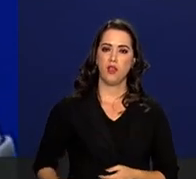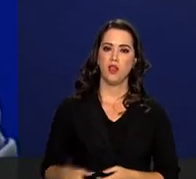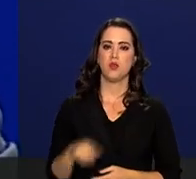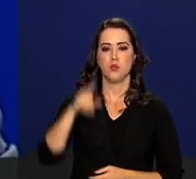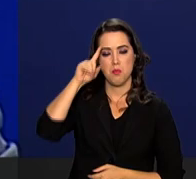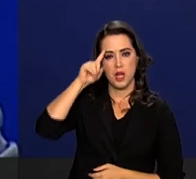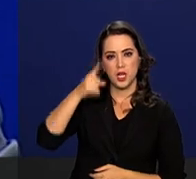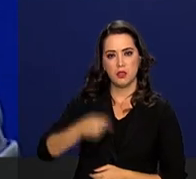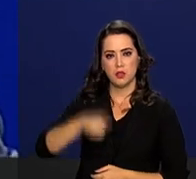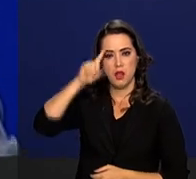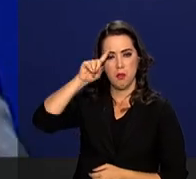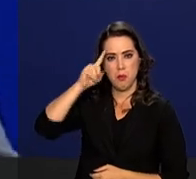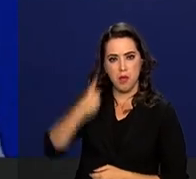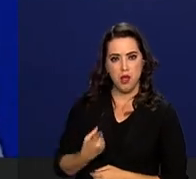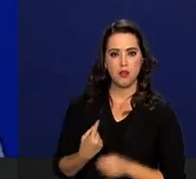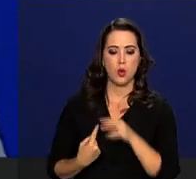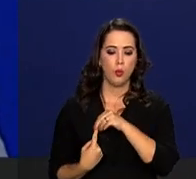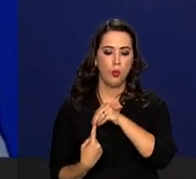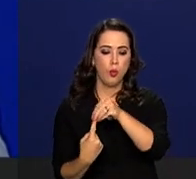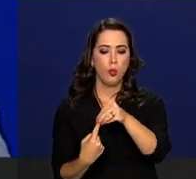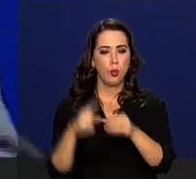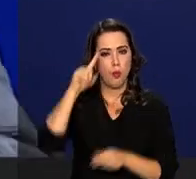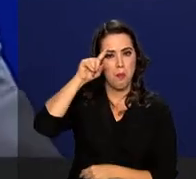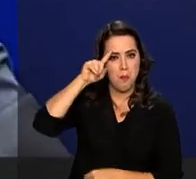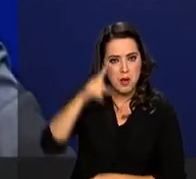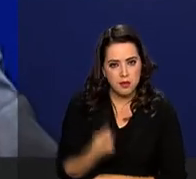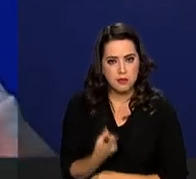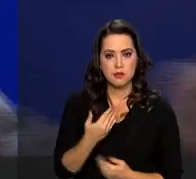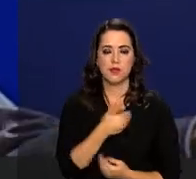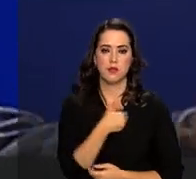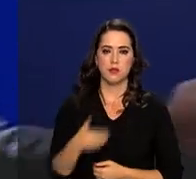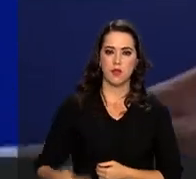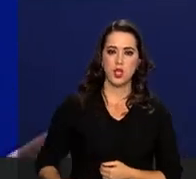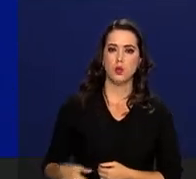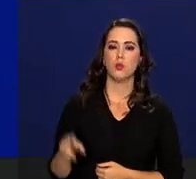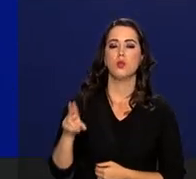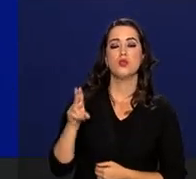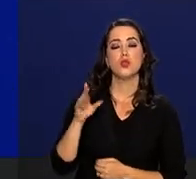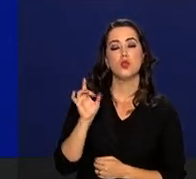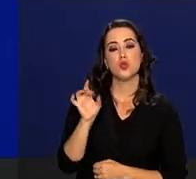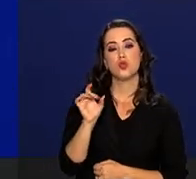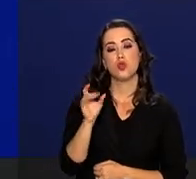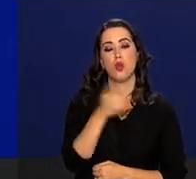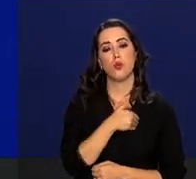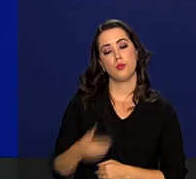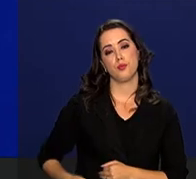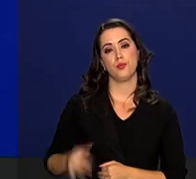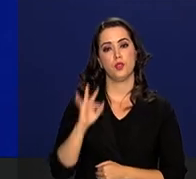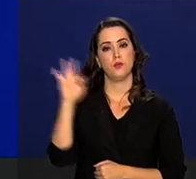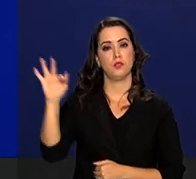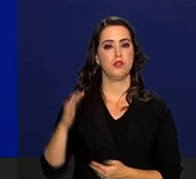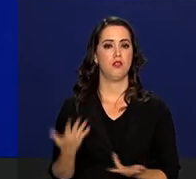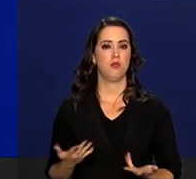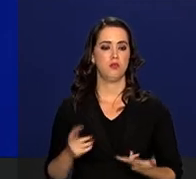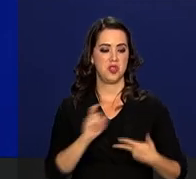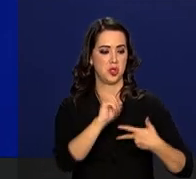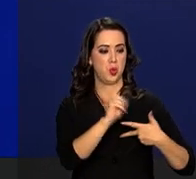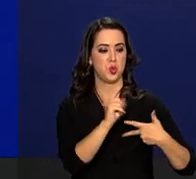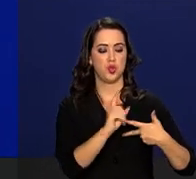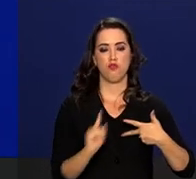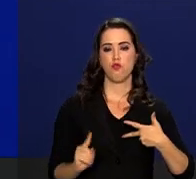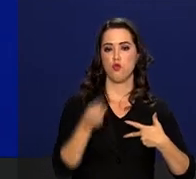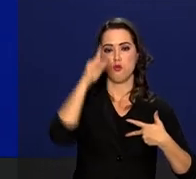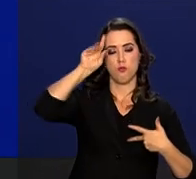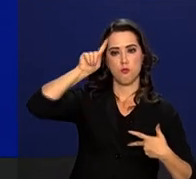centralização, e centralização em torno da União, e em torno da União, na figura do Poder Executivo. Acho que